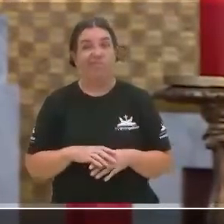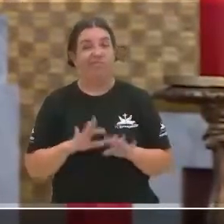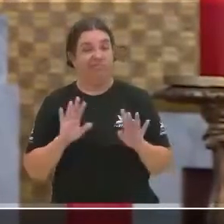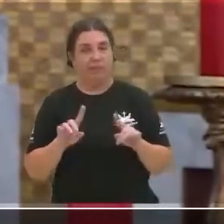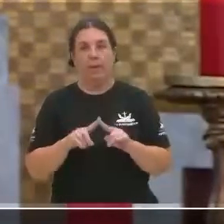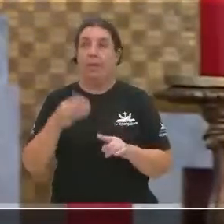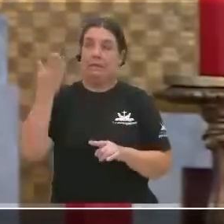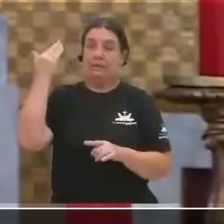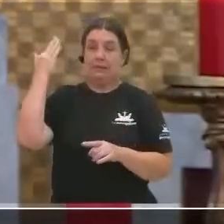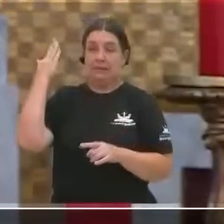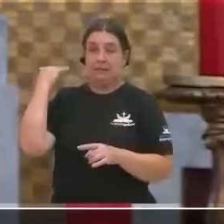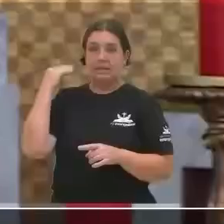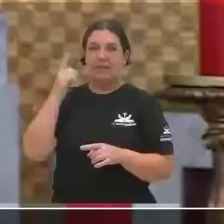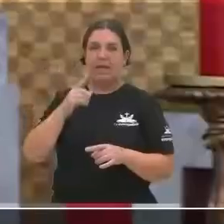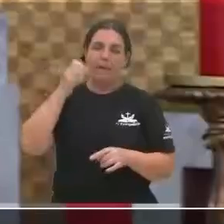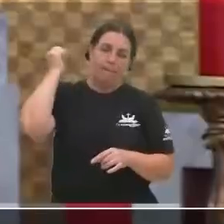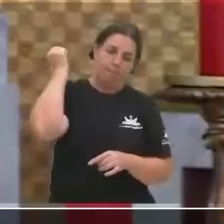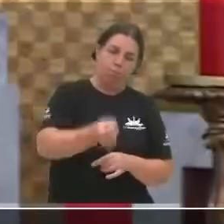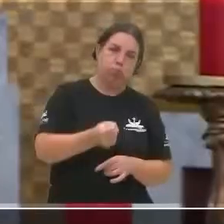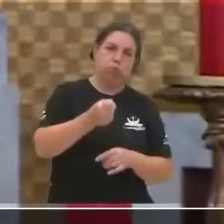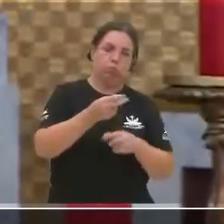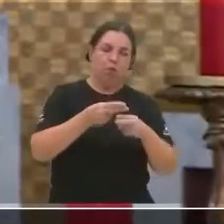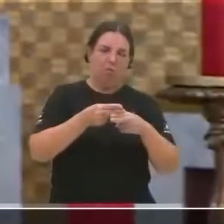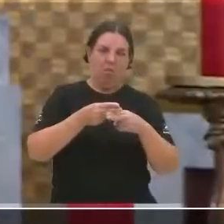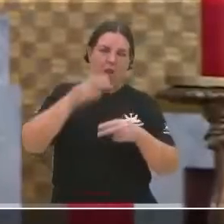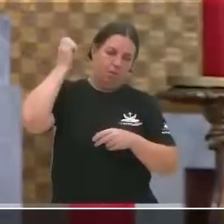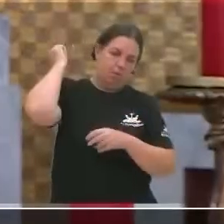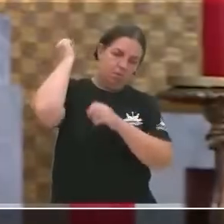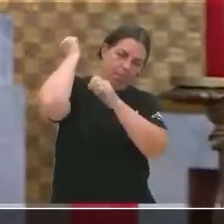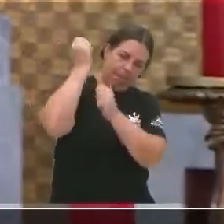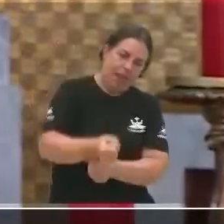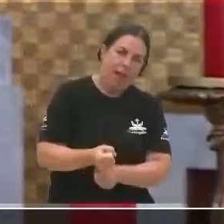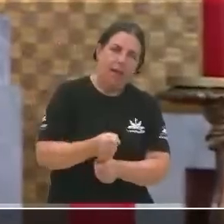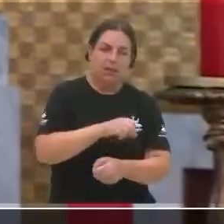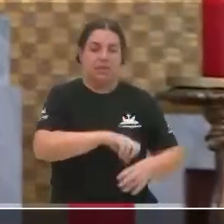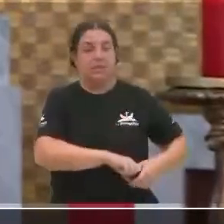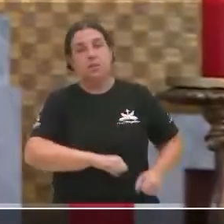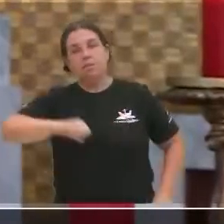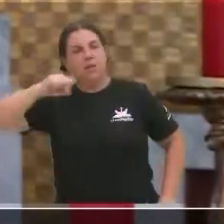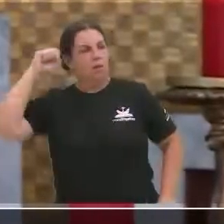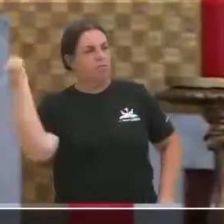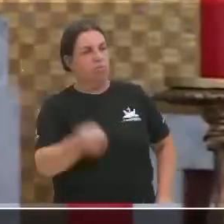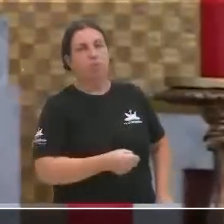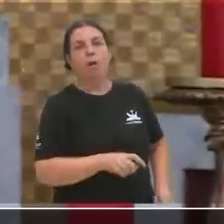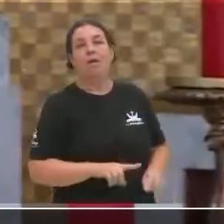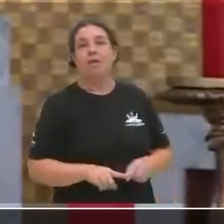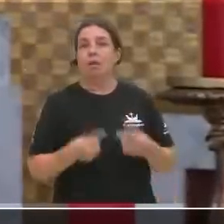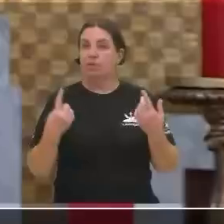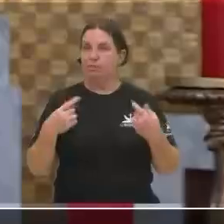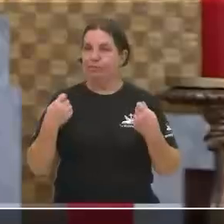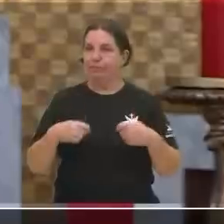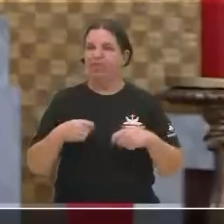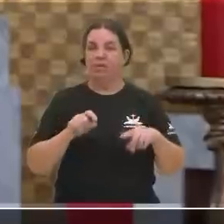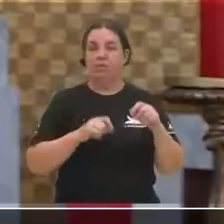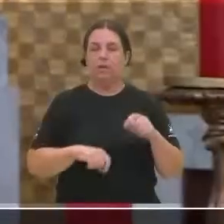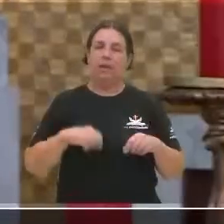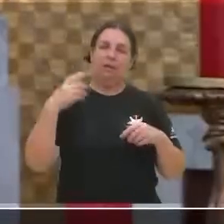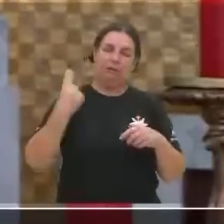mas lá no início era na machadada e na espada e às vezes precisavam